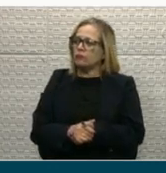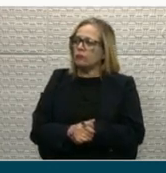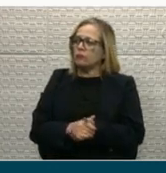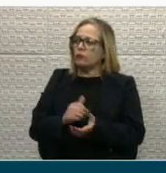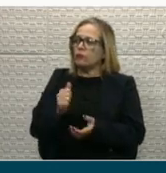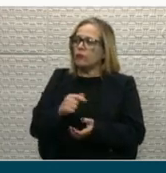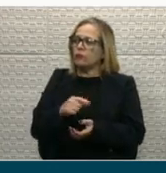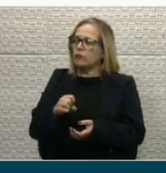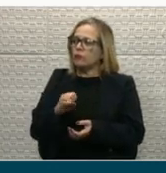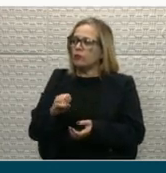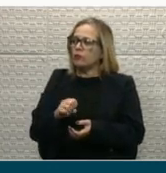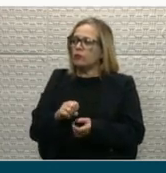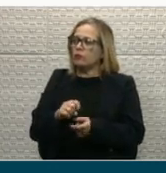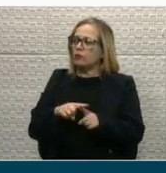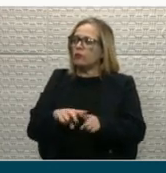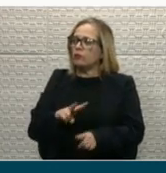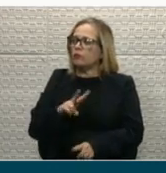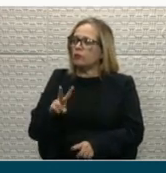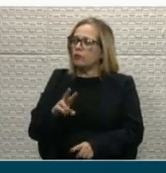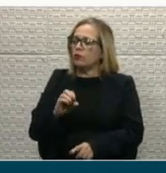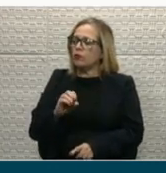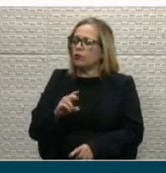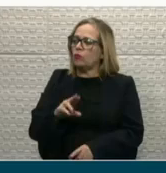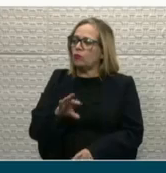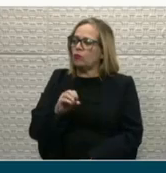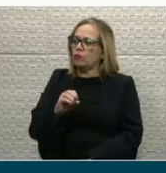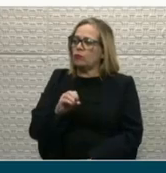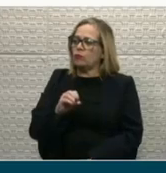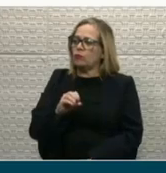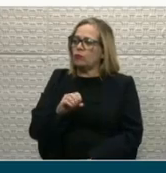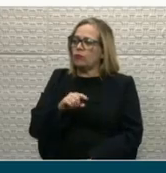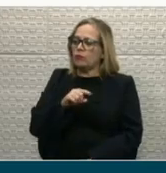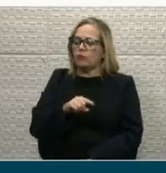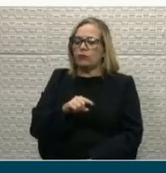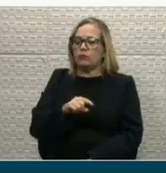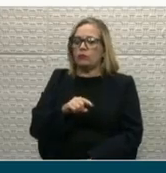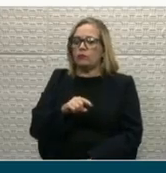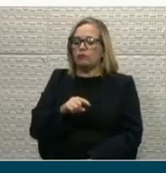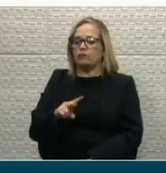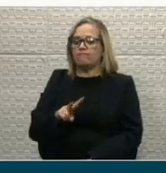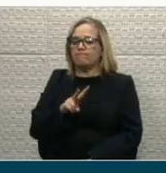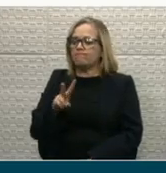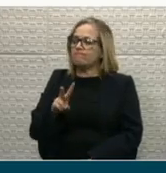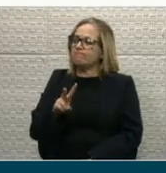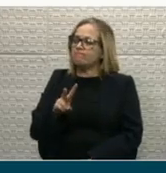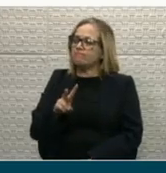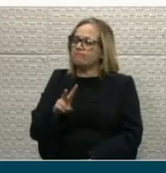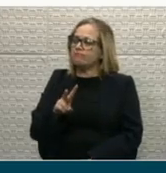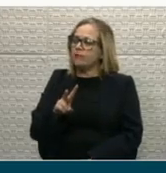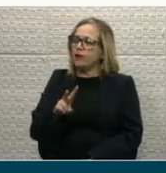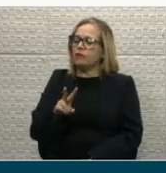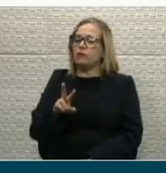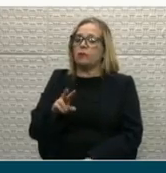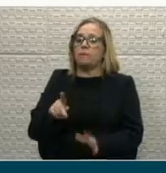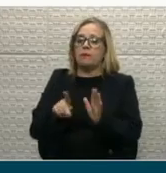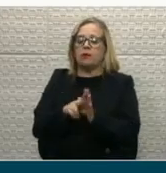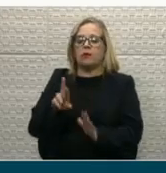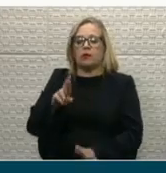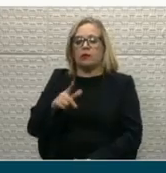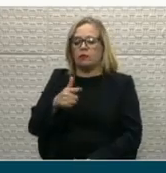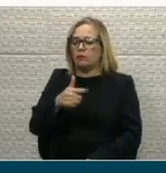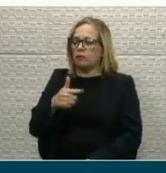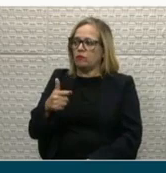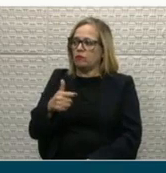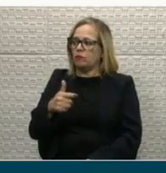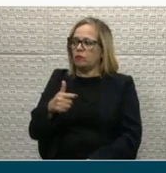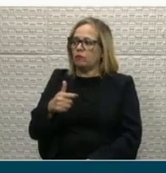I vezes o vetor V igual a 0. Esse vetor V, eu sei que ele é um vetor de R2, porque é um vetor